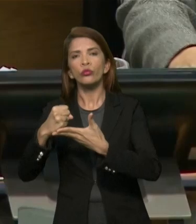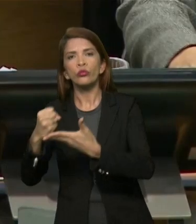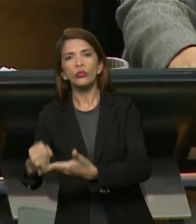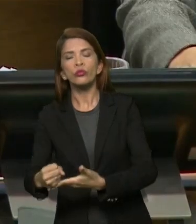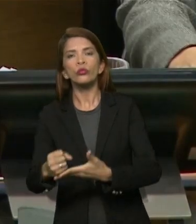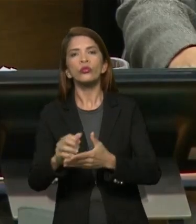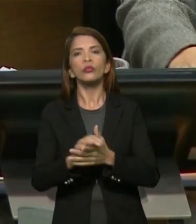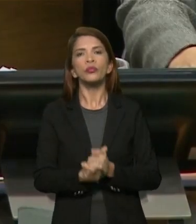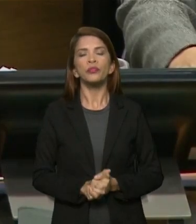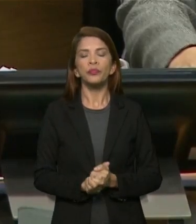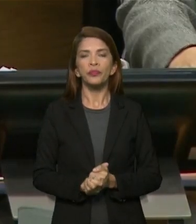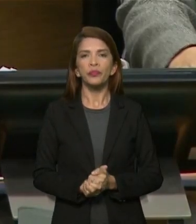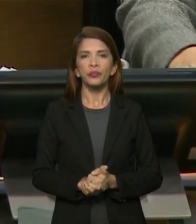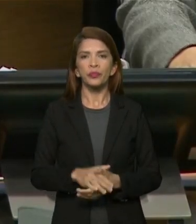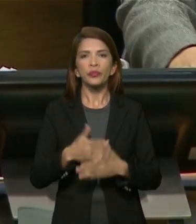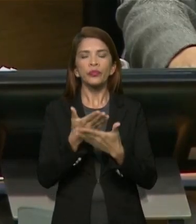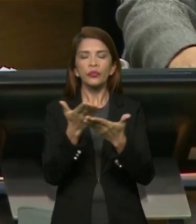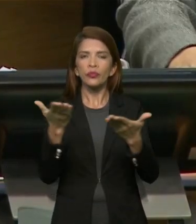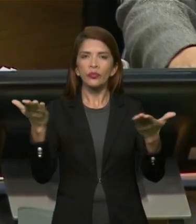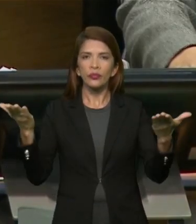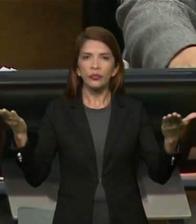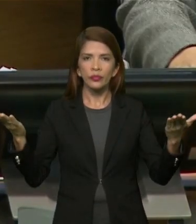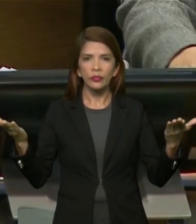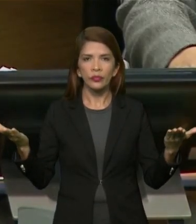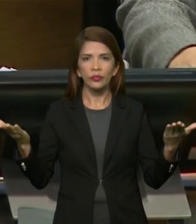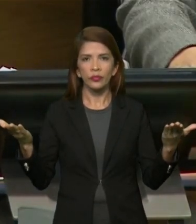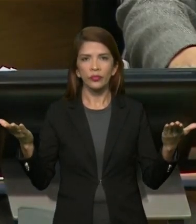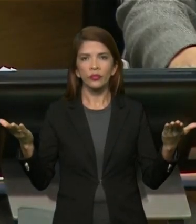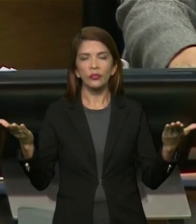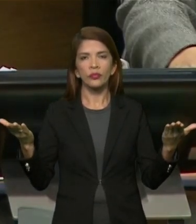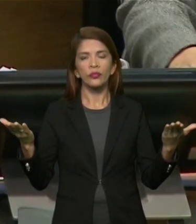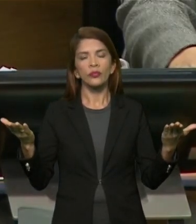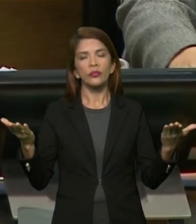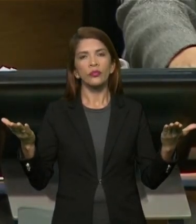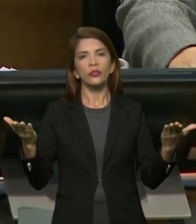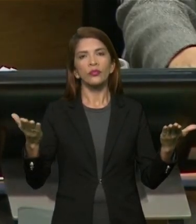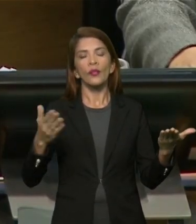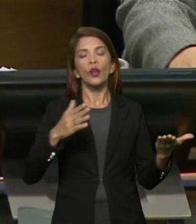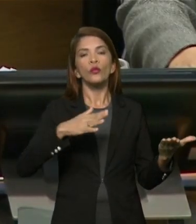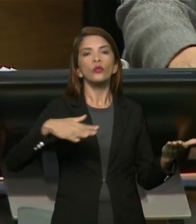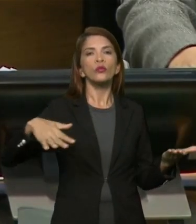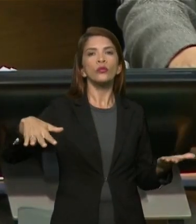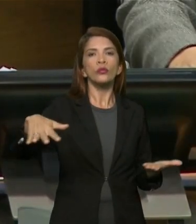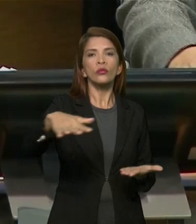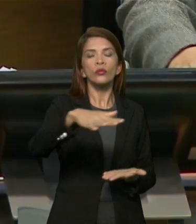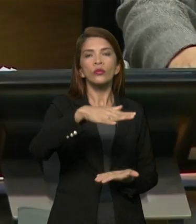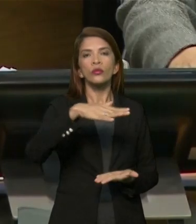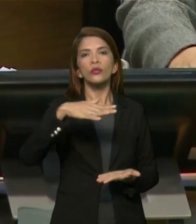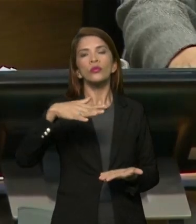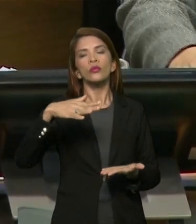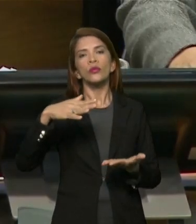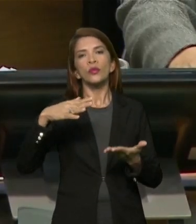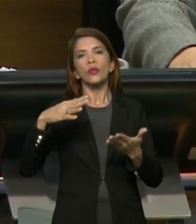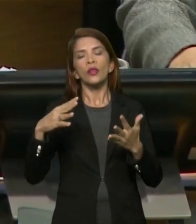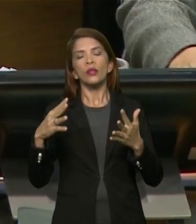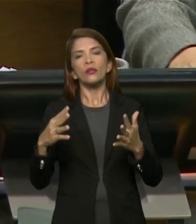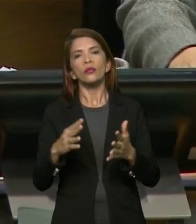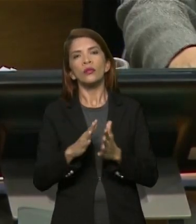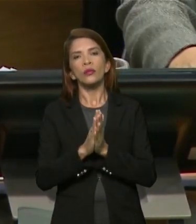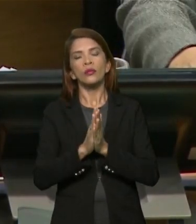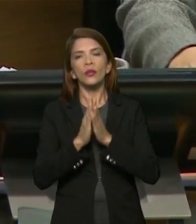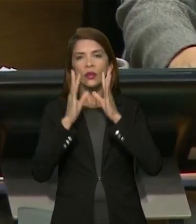Senhoras e senhores, todos que nos contemplam e prestigiam esse